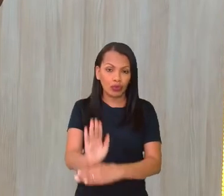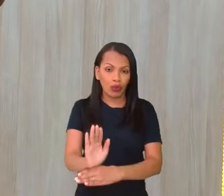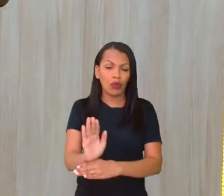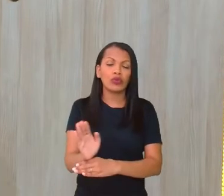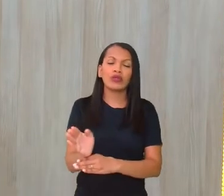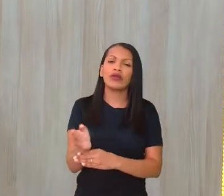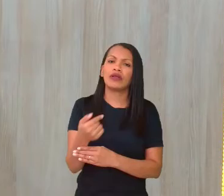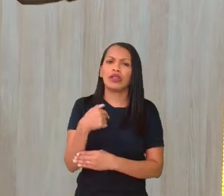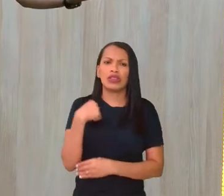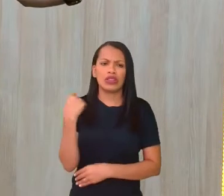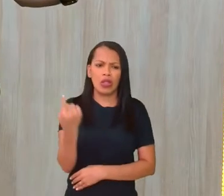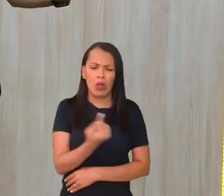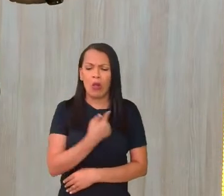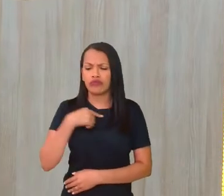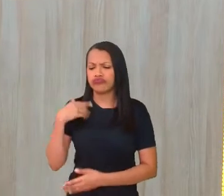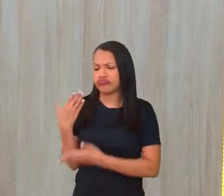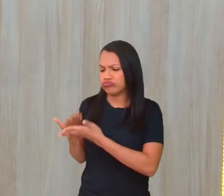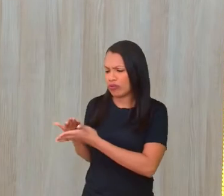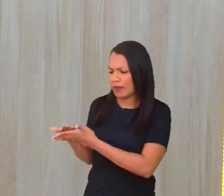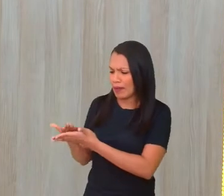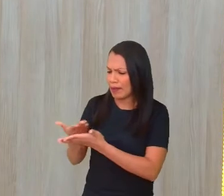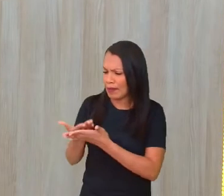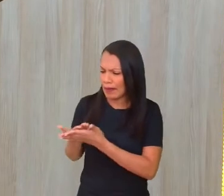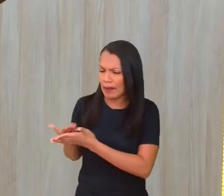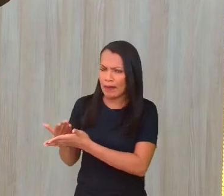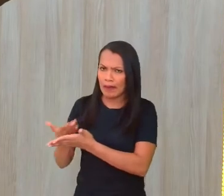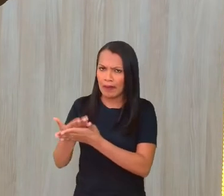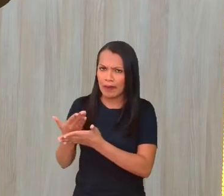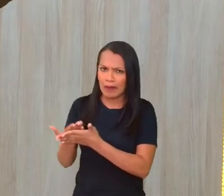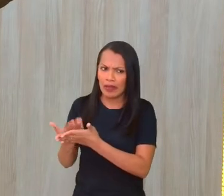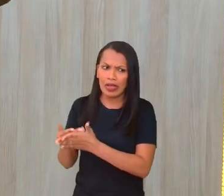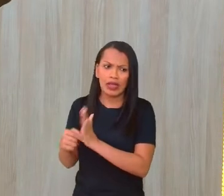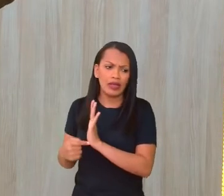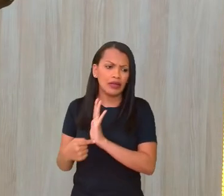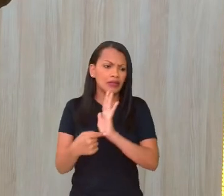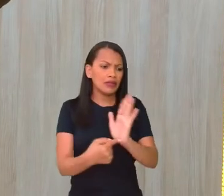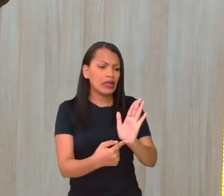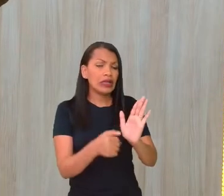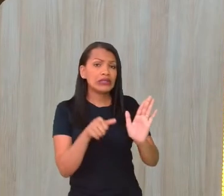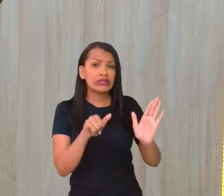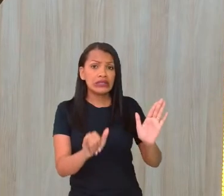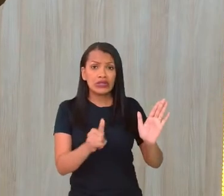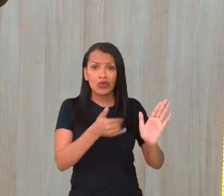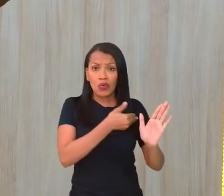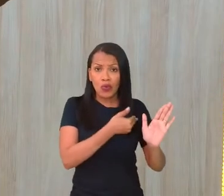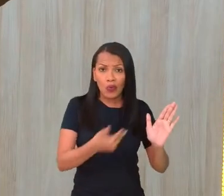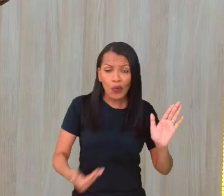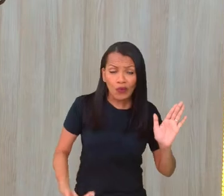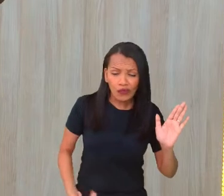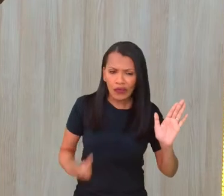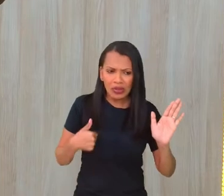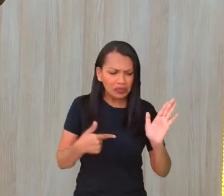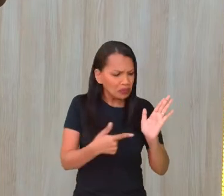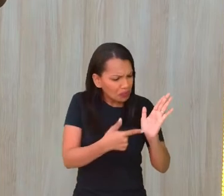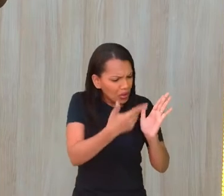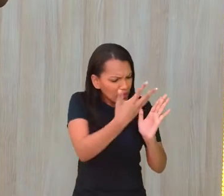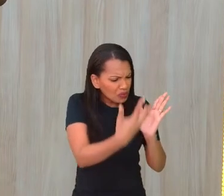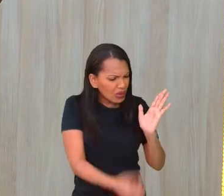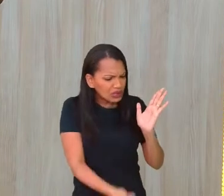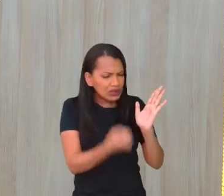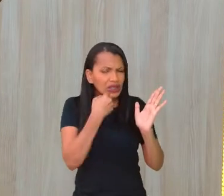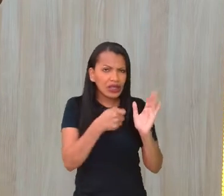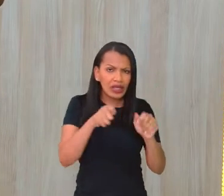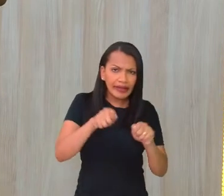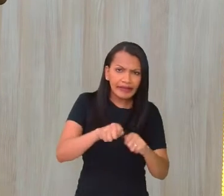adianta nada a gente trazer um estudo se os atores políticos não se envolvem para tomar decisões, tá?